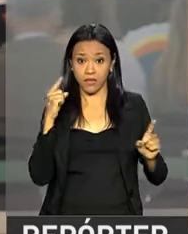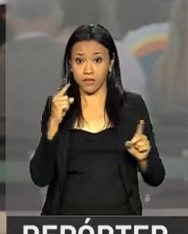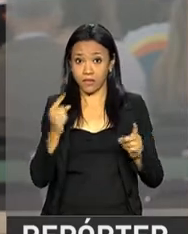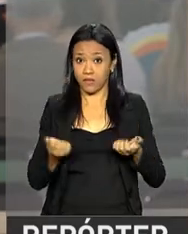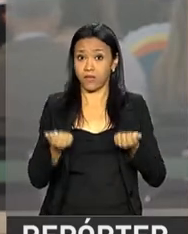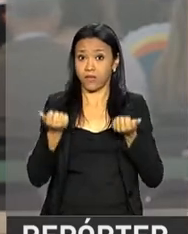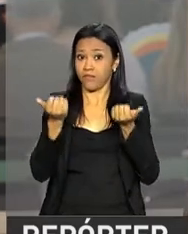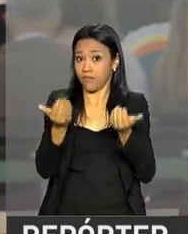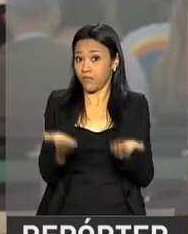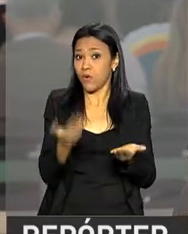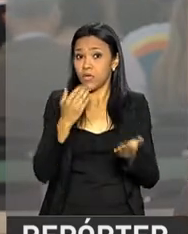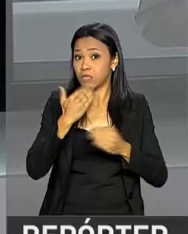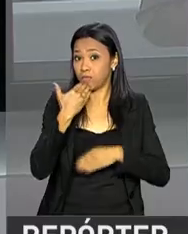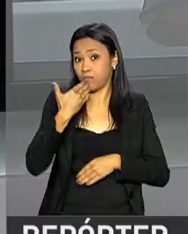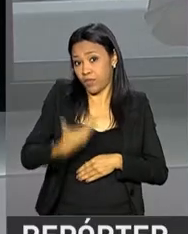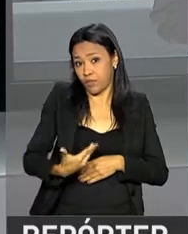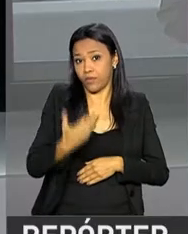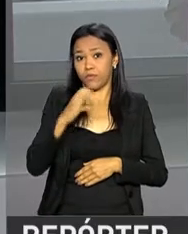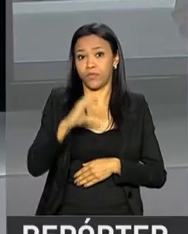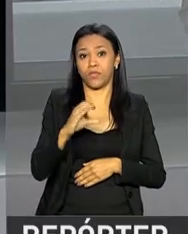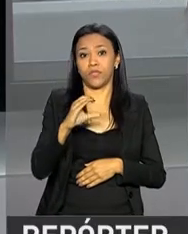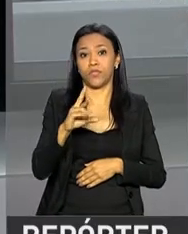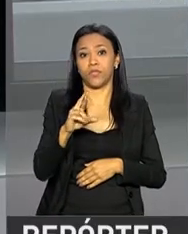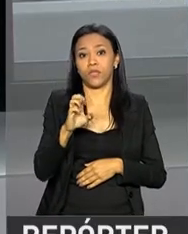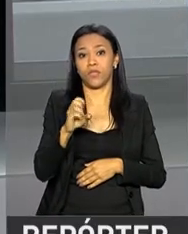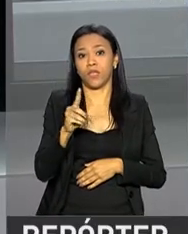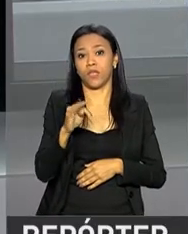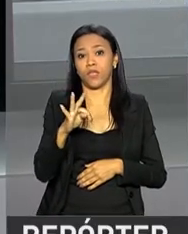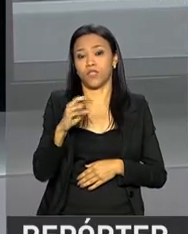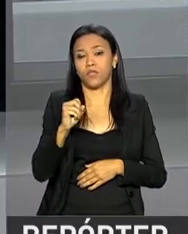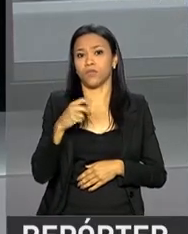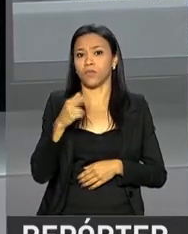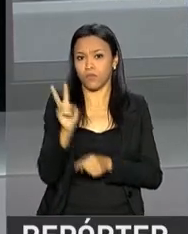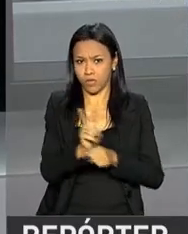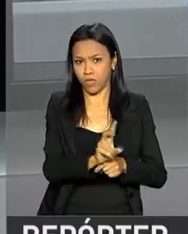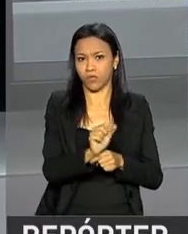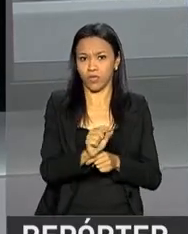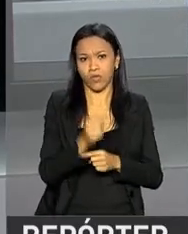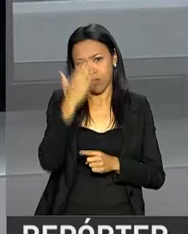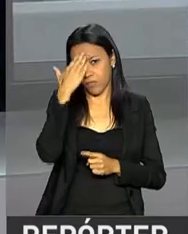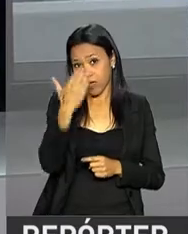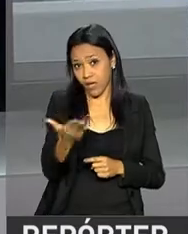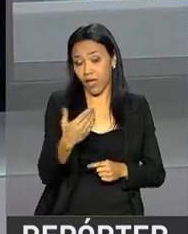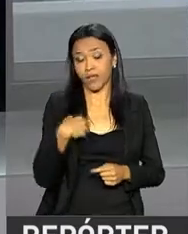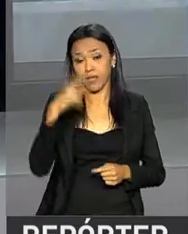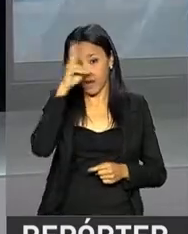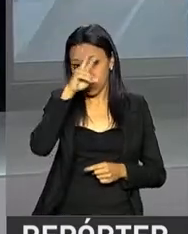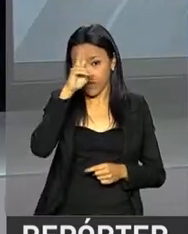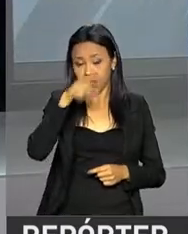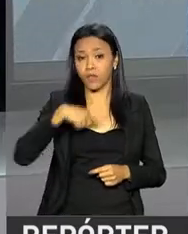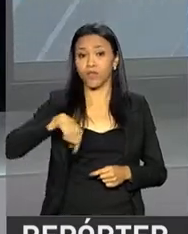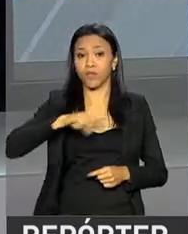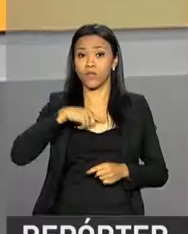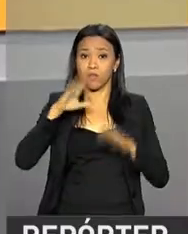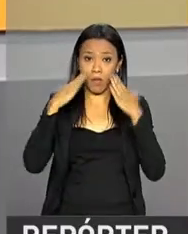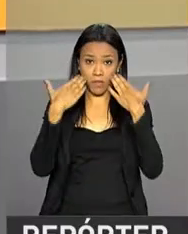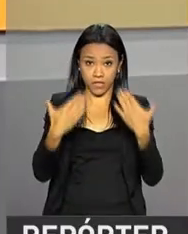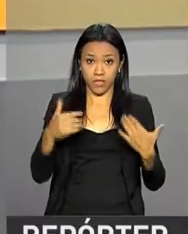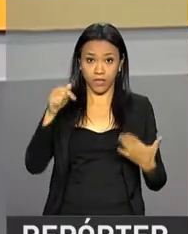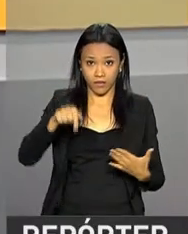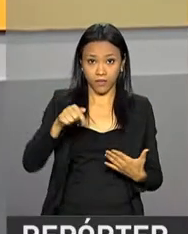de crédito. Carolina, eu volto com você. Obrigada pelas informações, Mari. Lembrando que a gente transmite a cerimônia ao